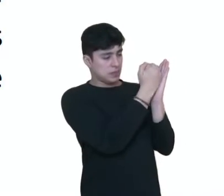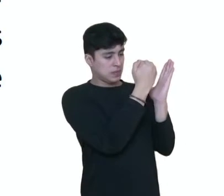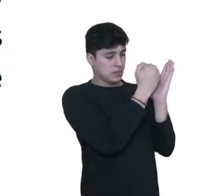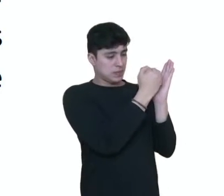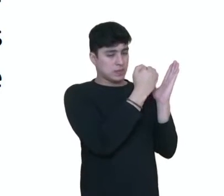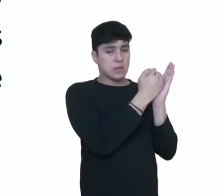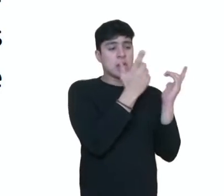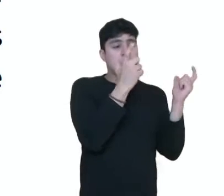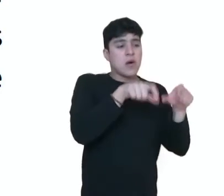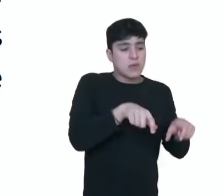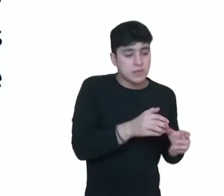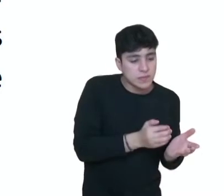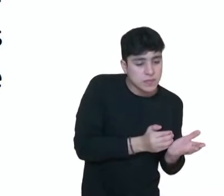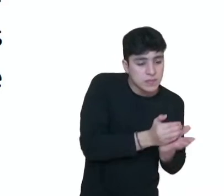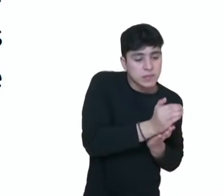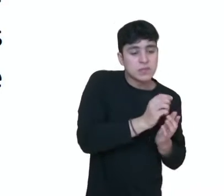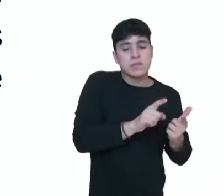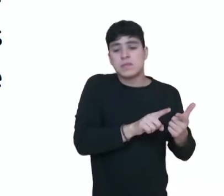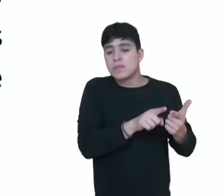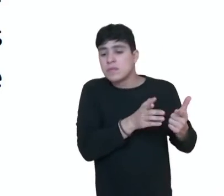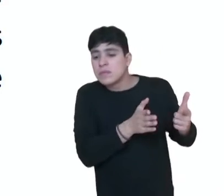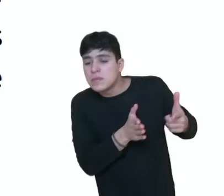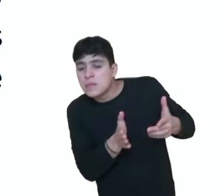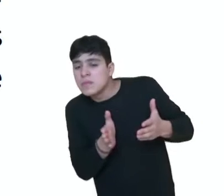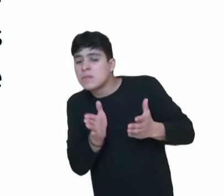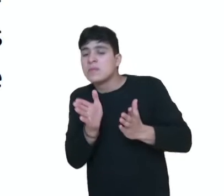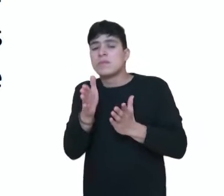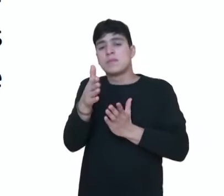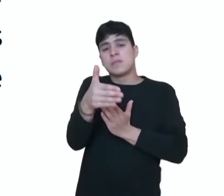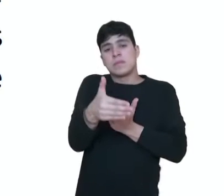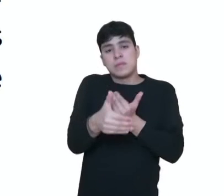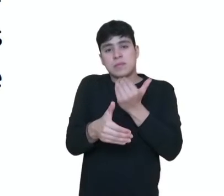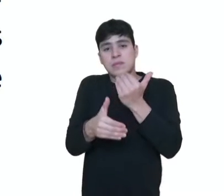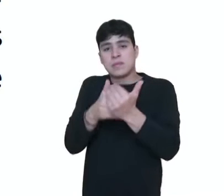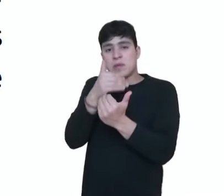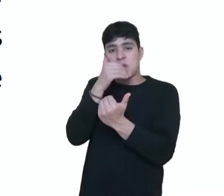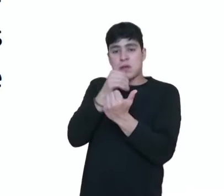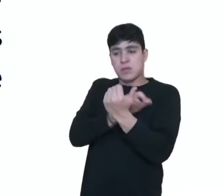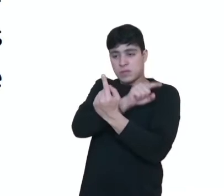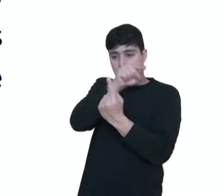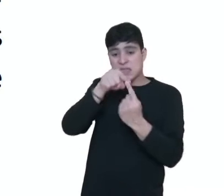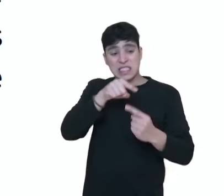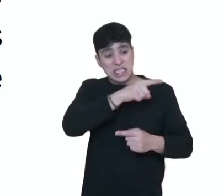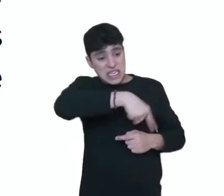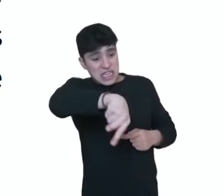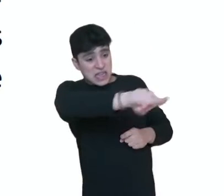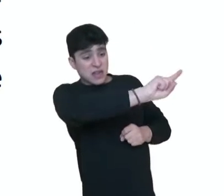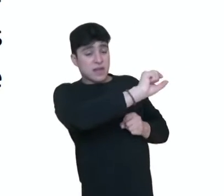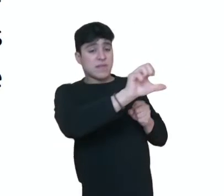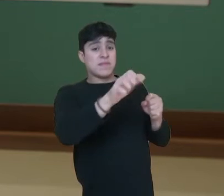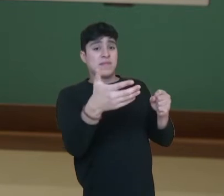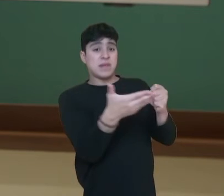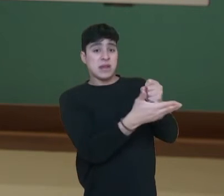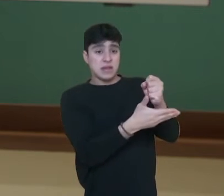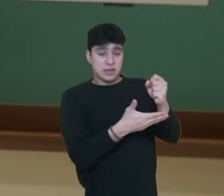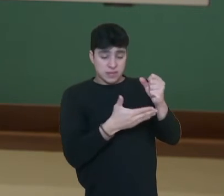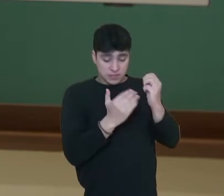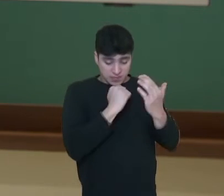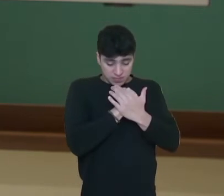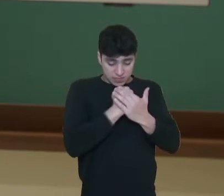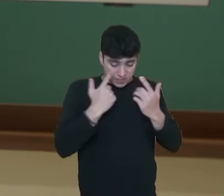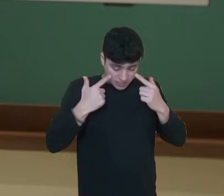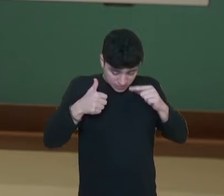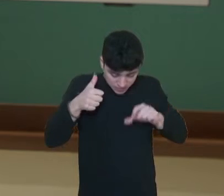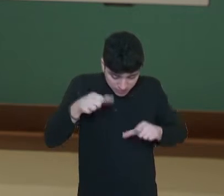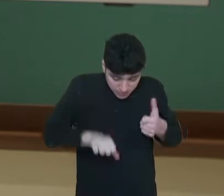e quais caminhos percorrer para atingir seus objetivos, são elementos fundamentais na hora de se autoavaliar. Então, tem que ter uma